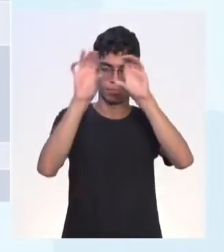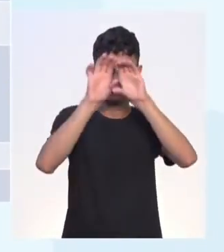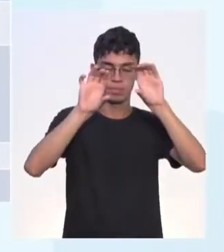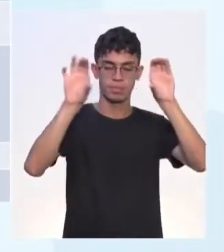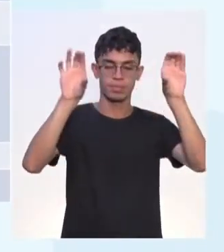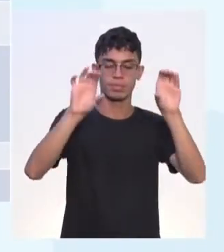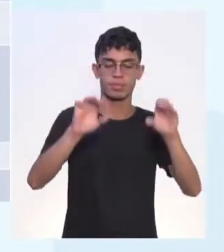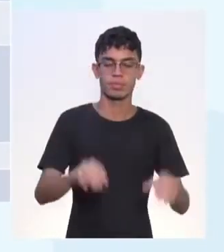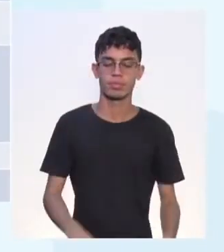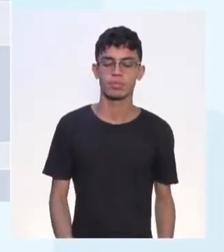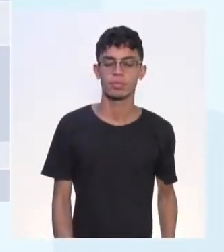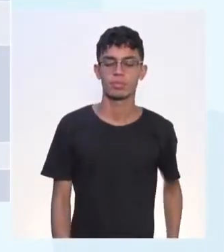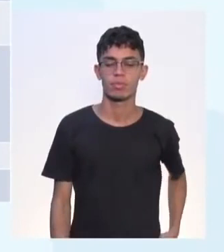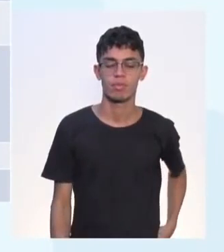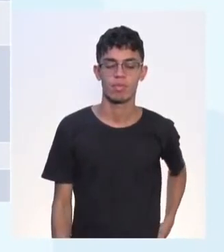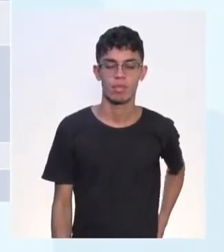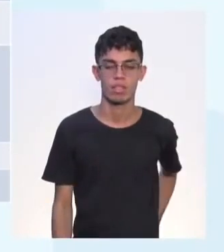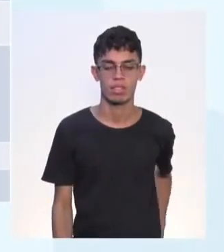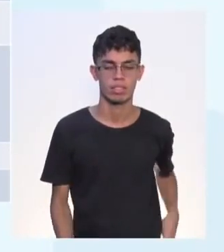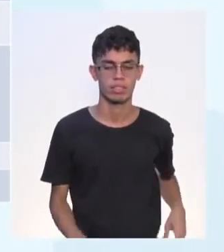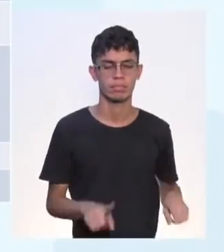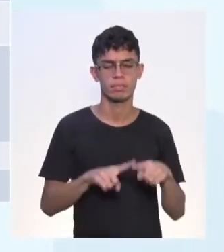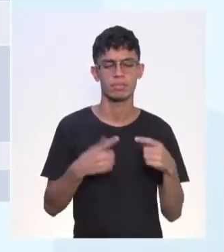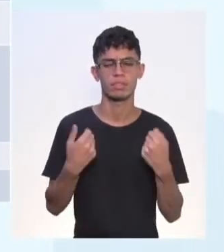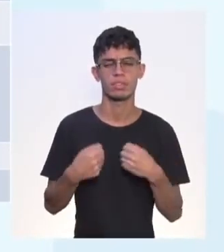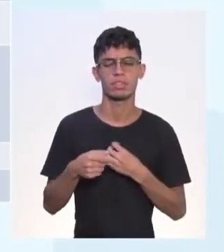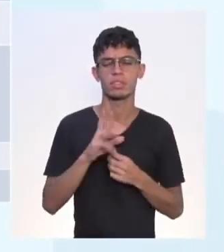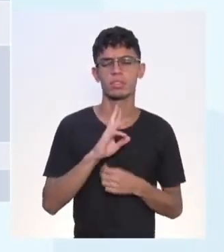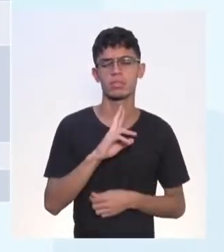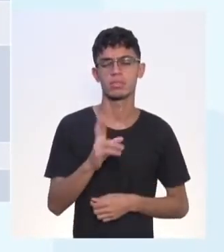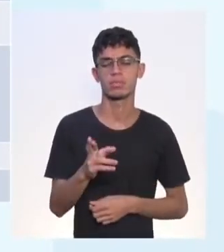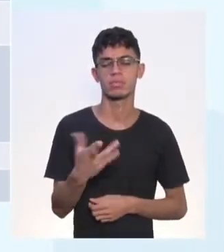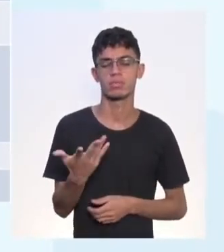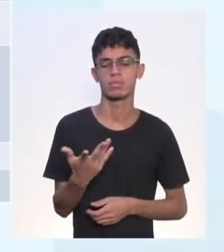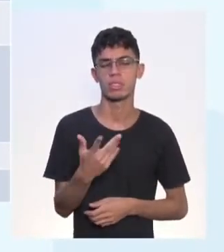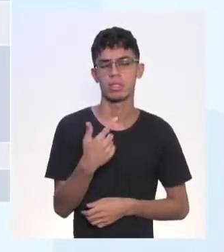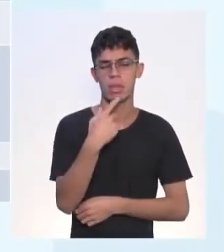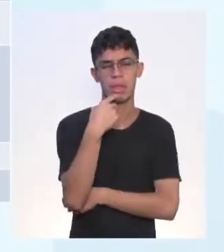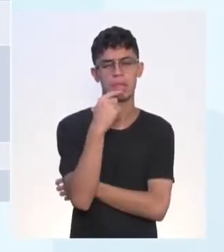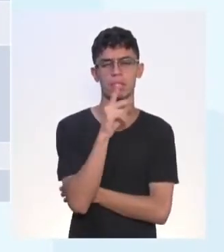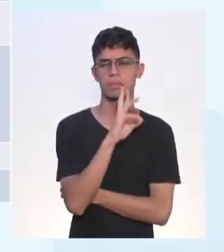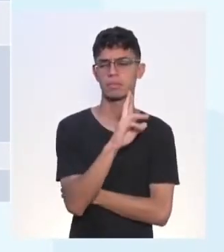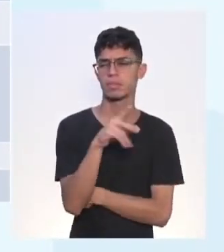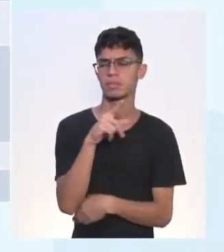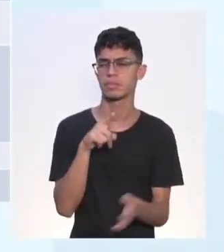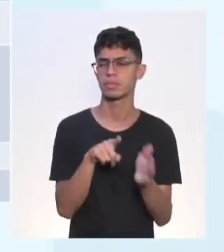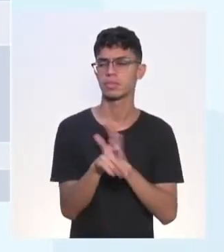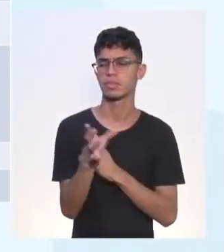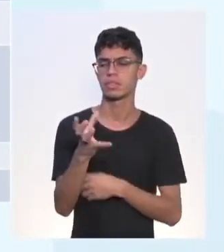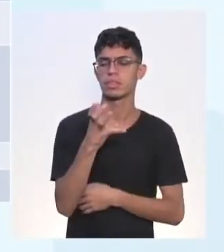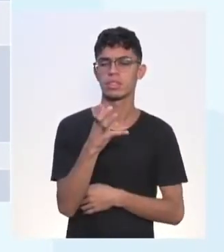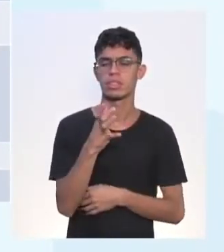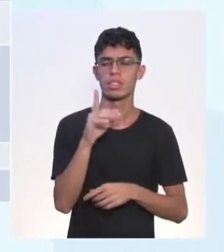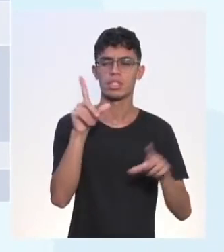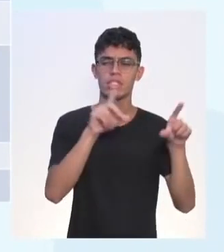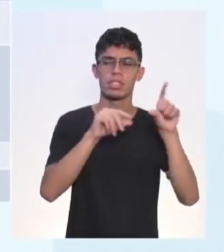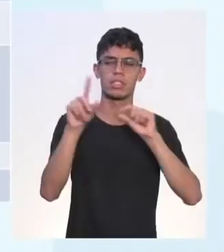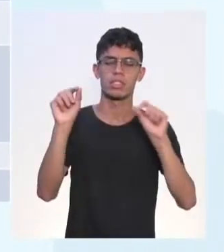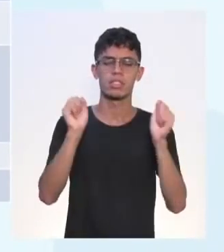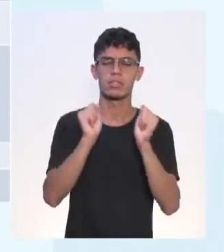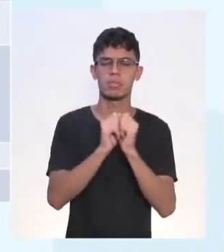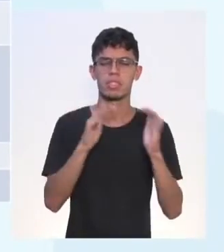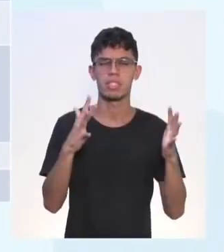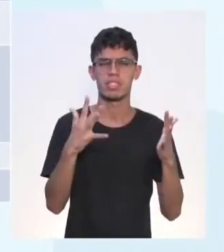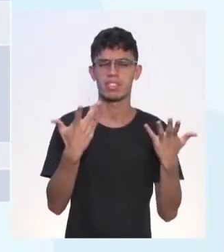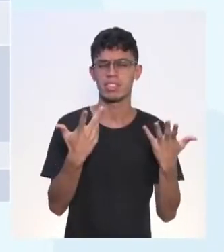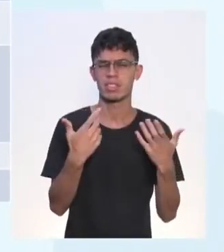No céu. Mas é necessária essa resposta? Noite de luar. Será que é necessário? Não, né? Essa é a pergunta que a gente quer. As estrelas brilham. É